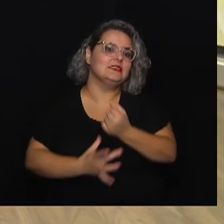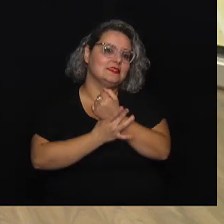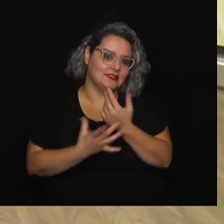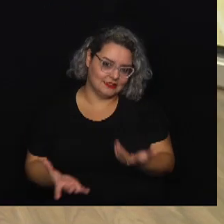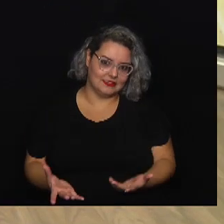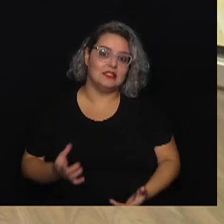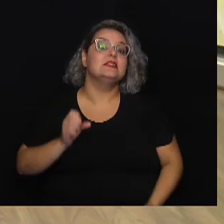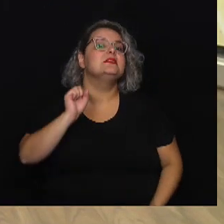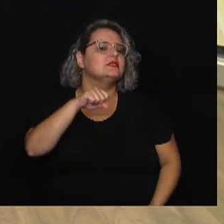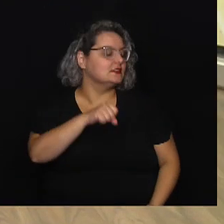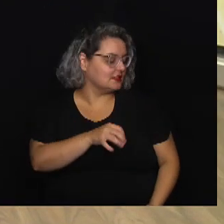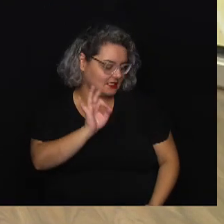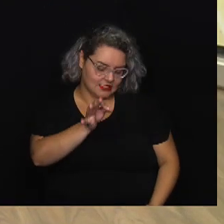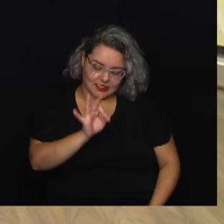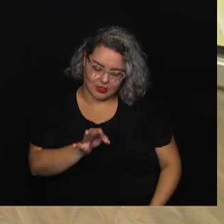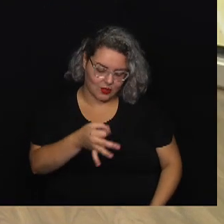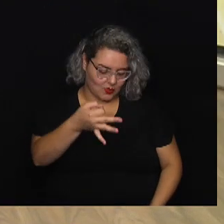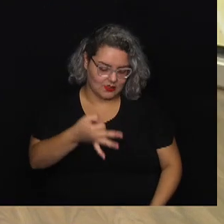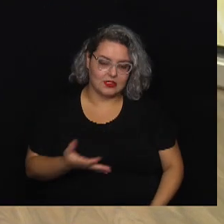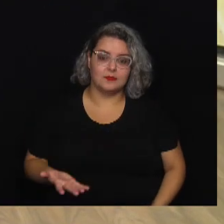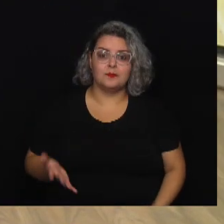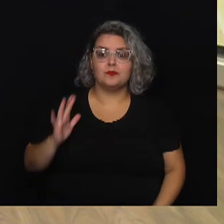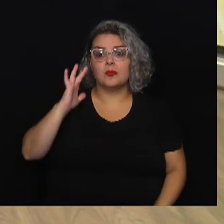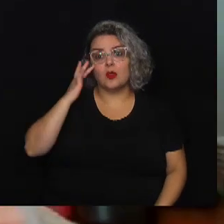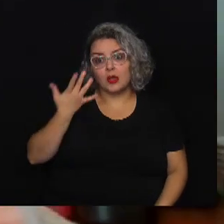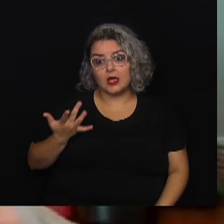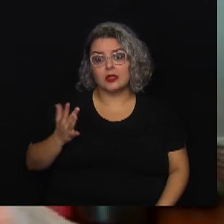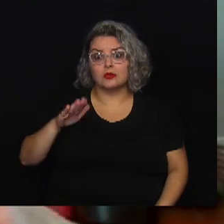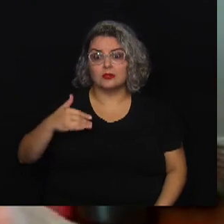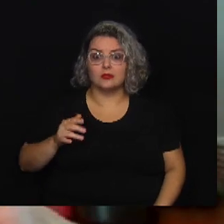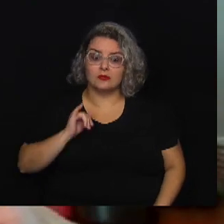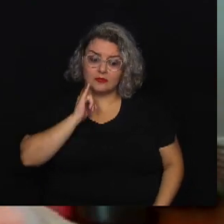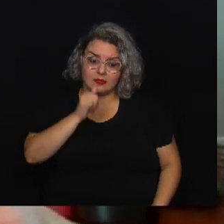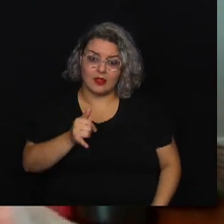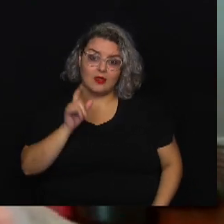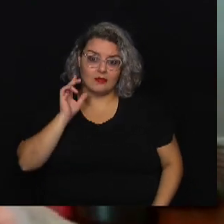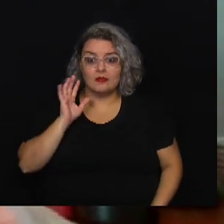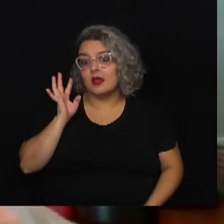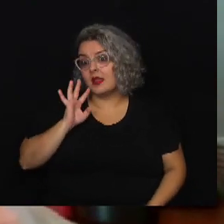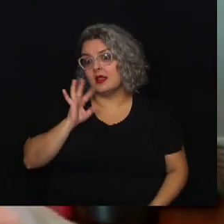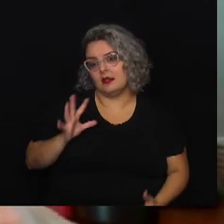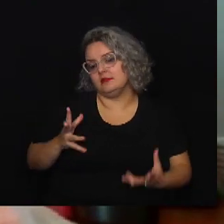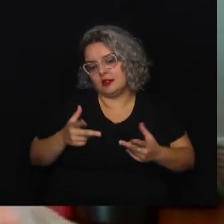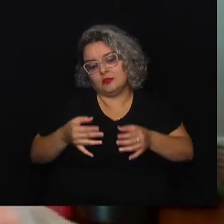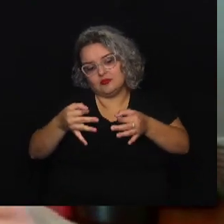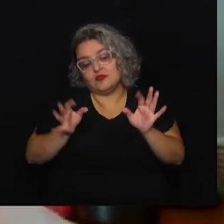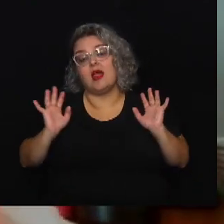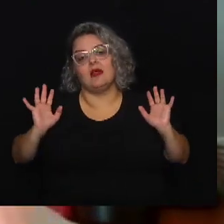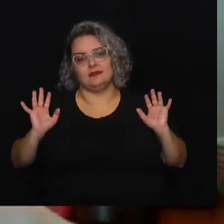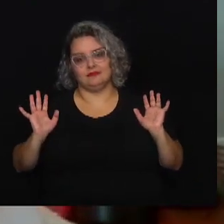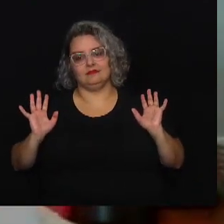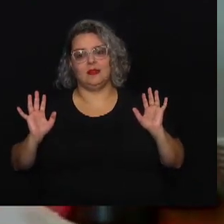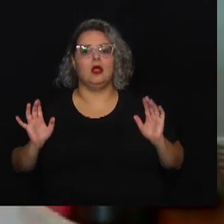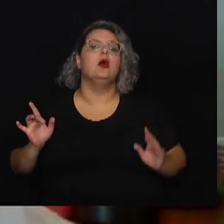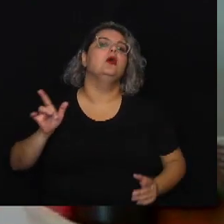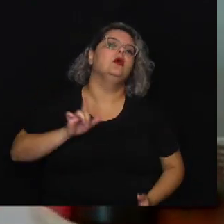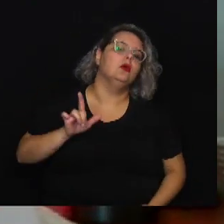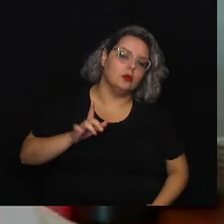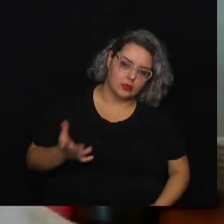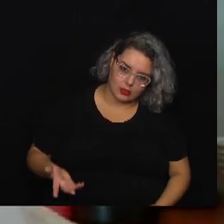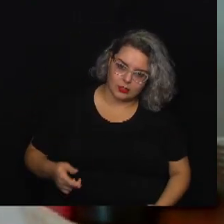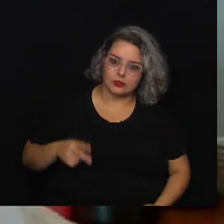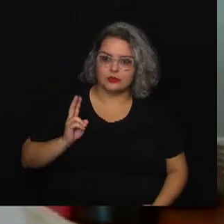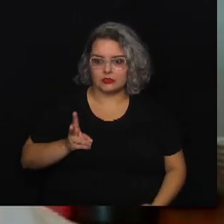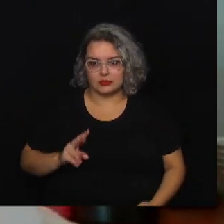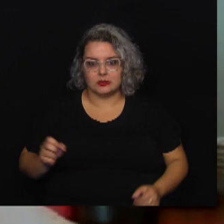isso, isso. Eu acho que quando eles falam legal é porque está tudo certo, É, né? Claro, vamos ficar sempre atentos,